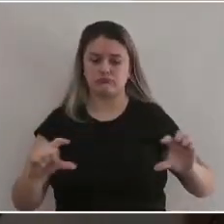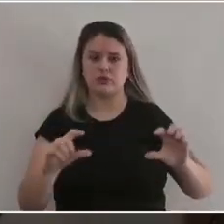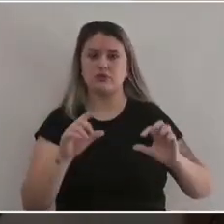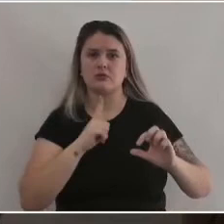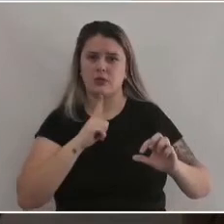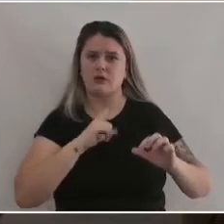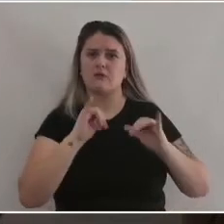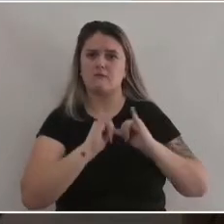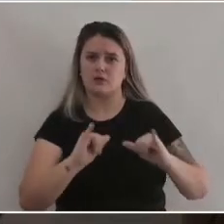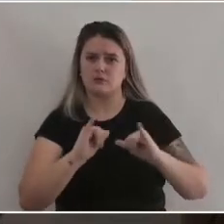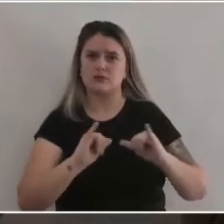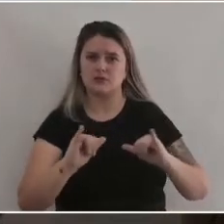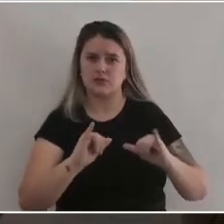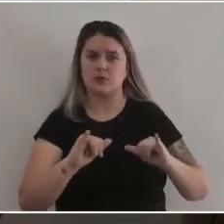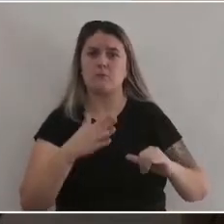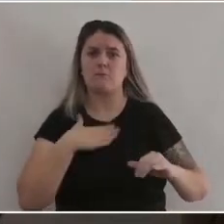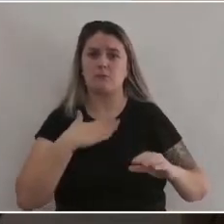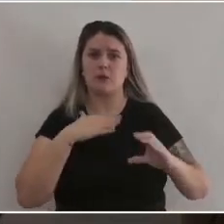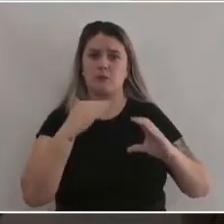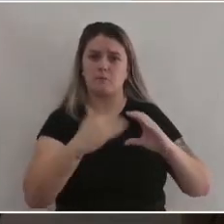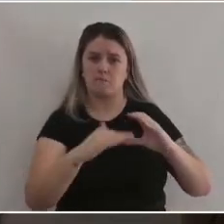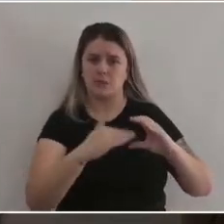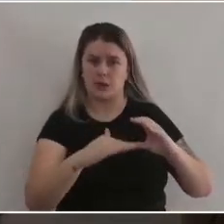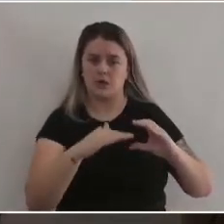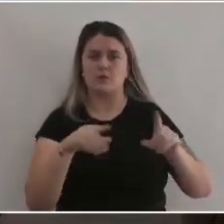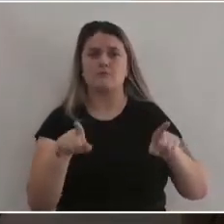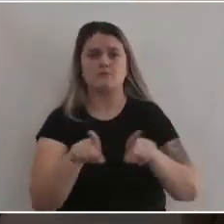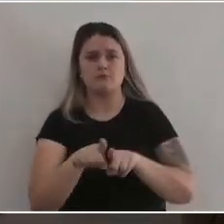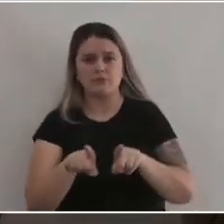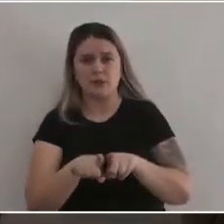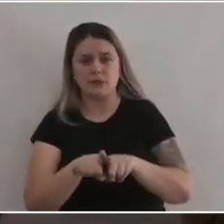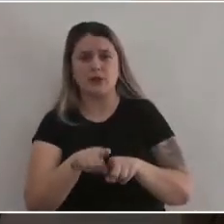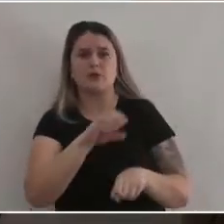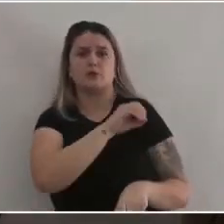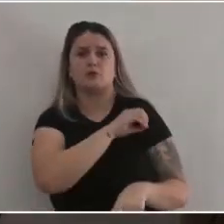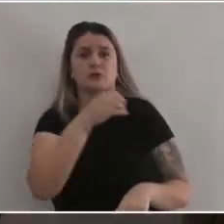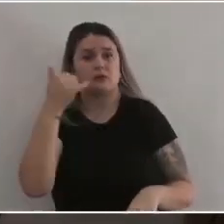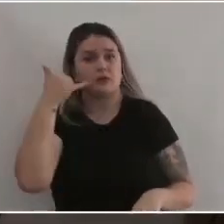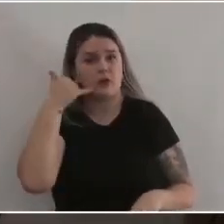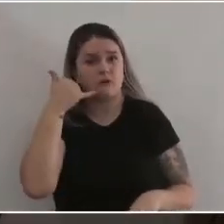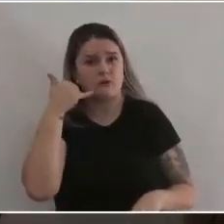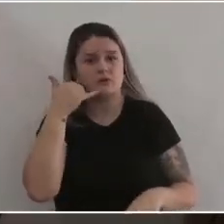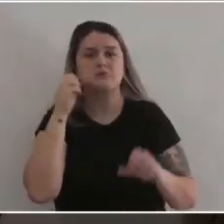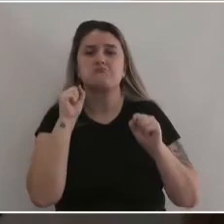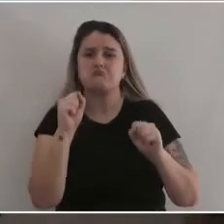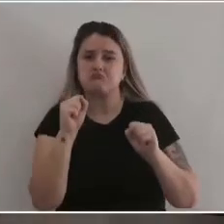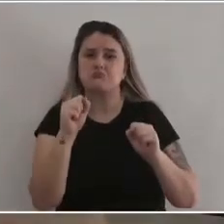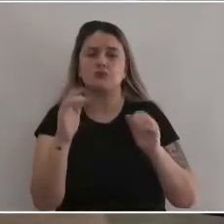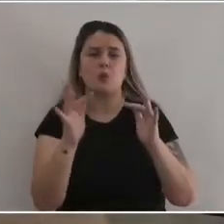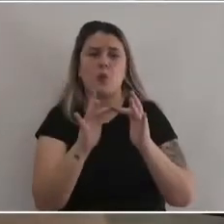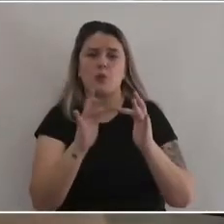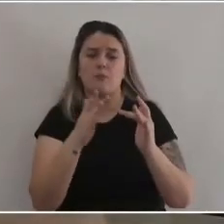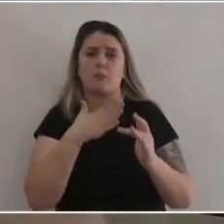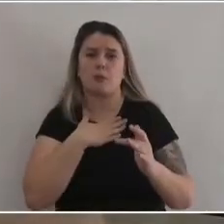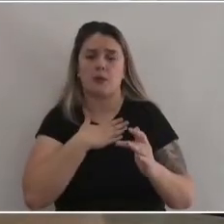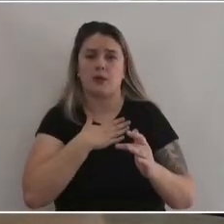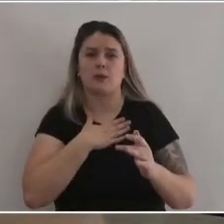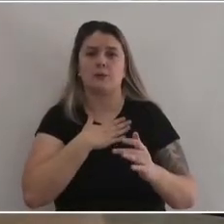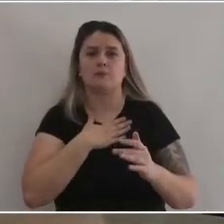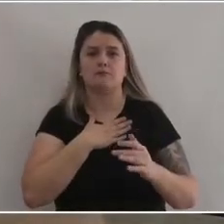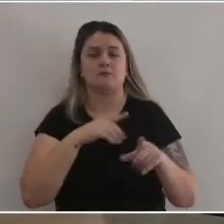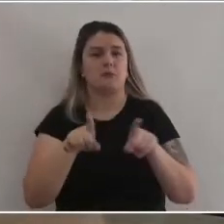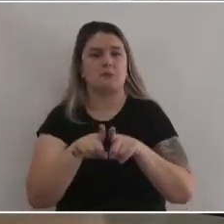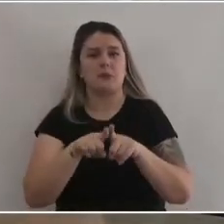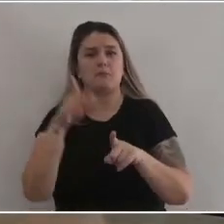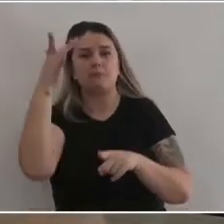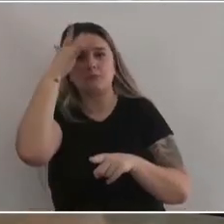informações, está disponível o e-mail, o telefone, pode estar entrando em contato com o pessoal